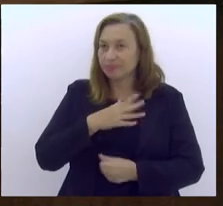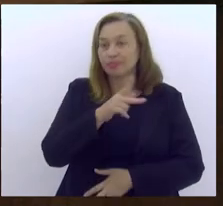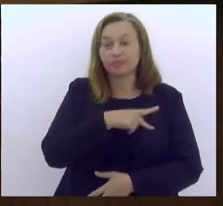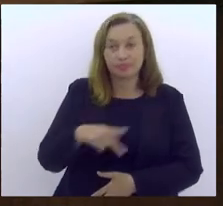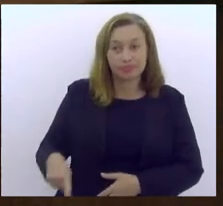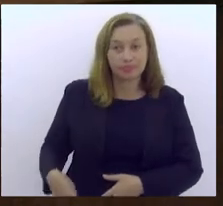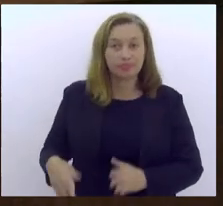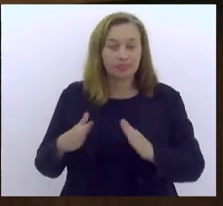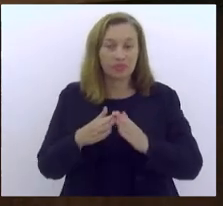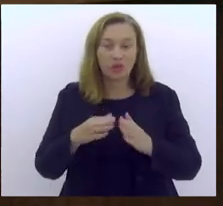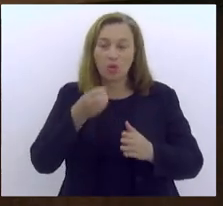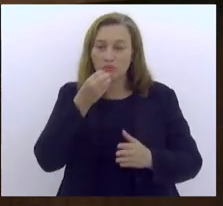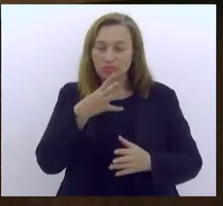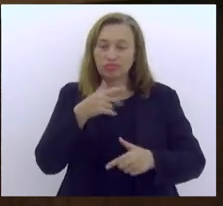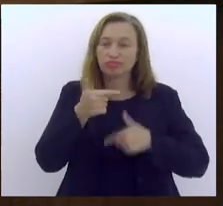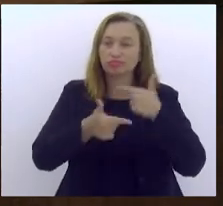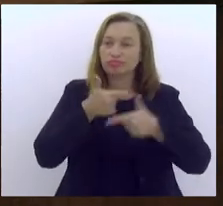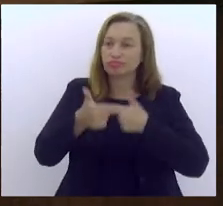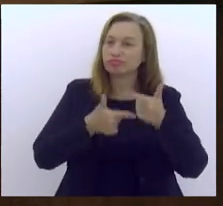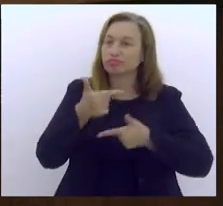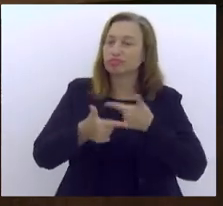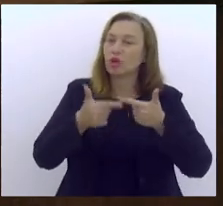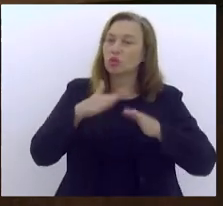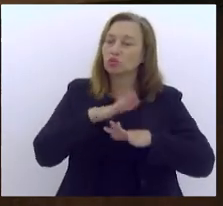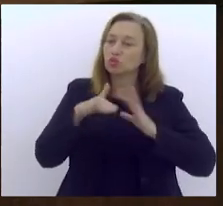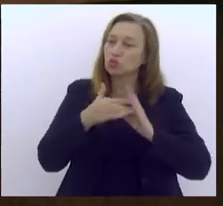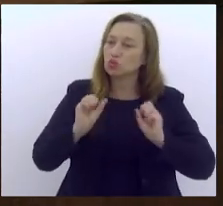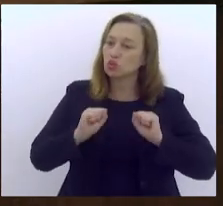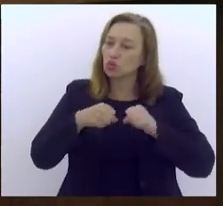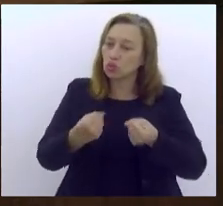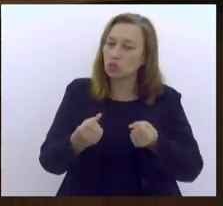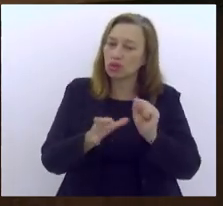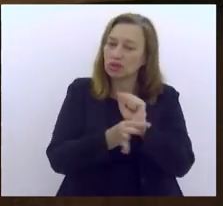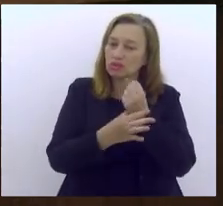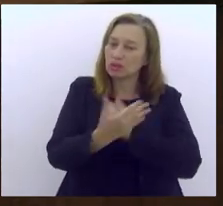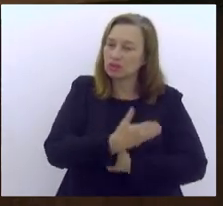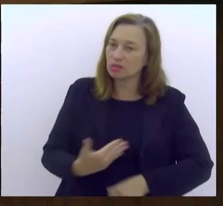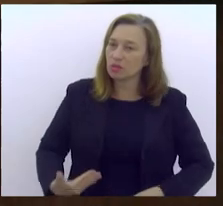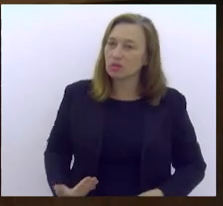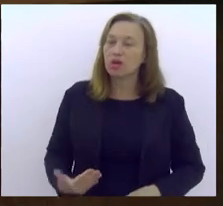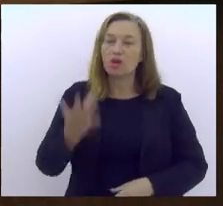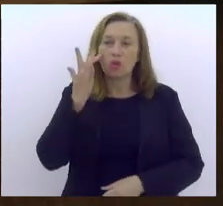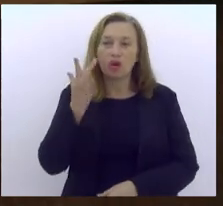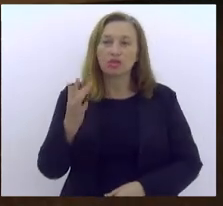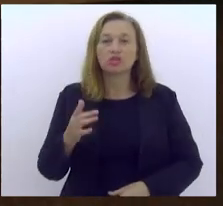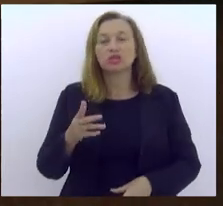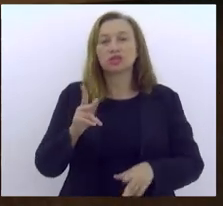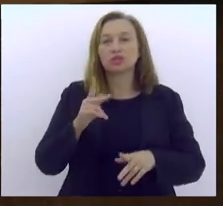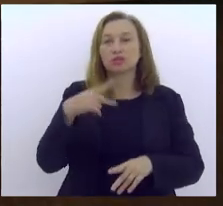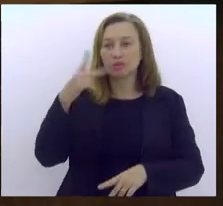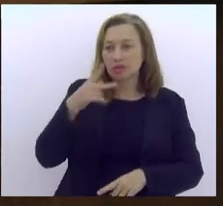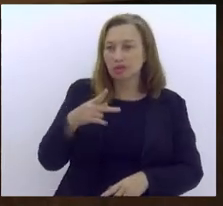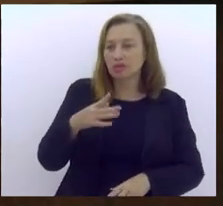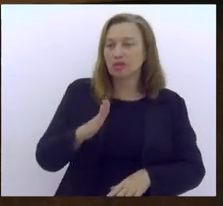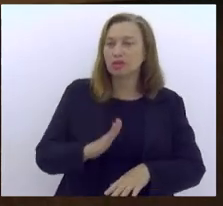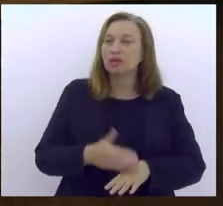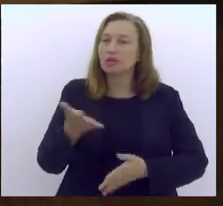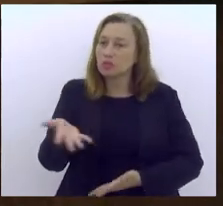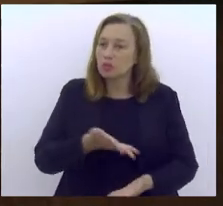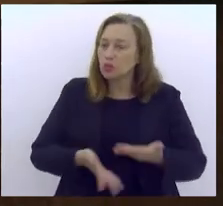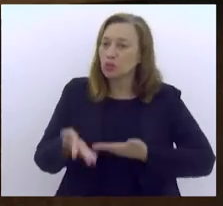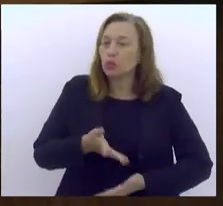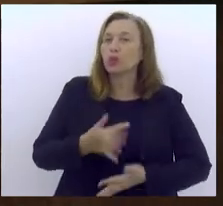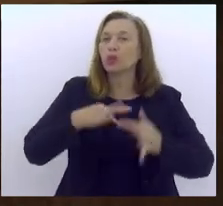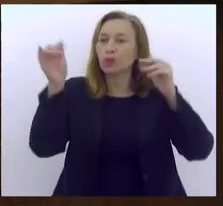casa, fazendo um belíssimo trabalho, todos empenhados na segurança pública. Eu acho que esse parlamento tem que estar mais participativo. Fico